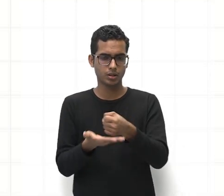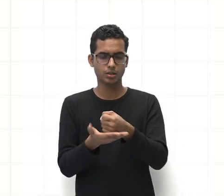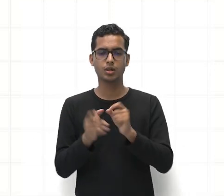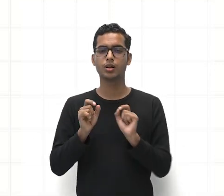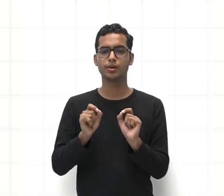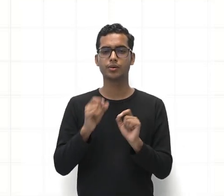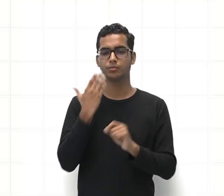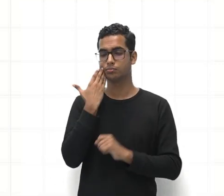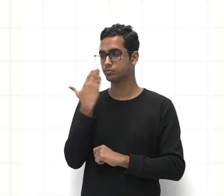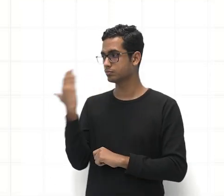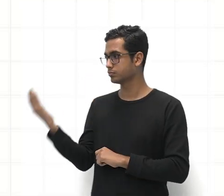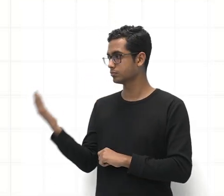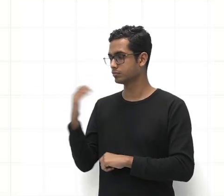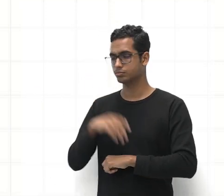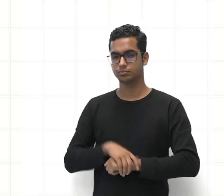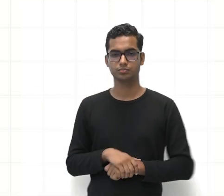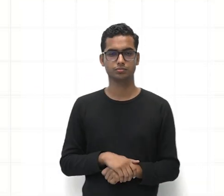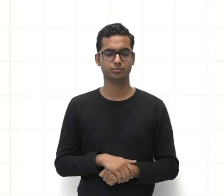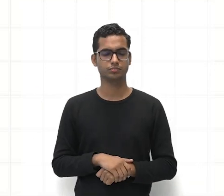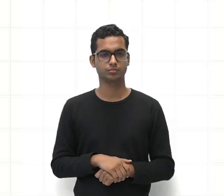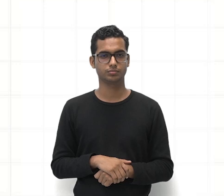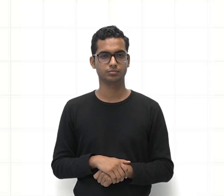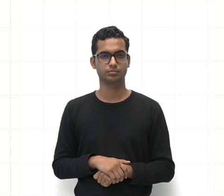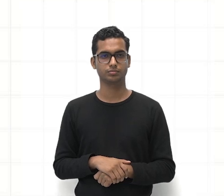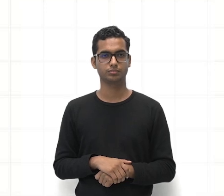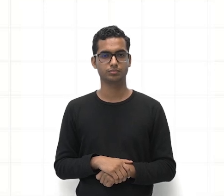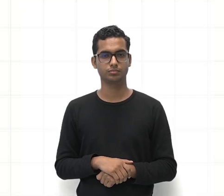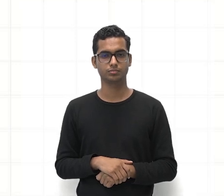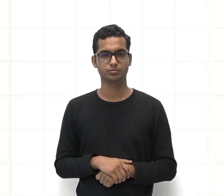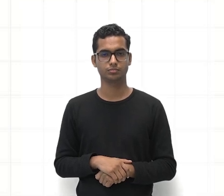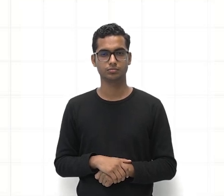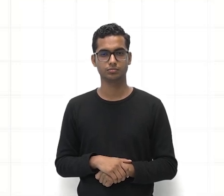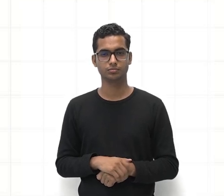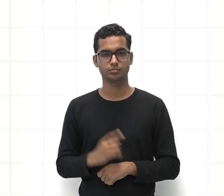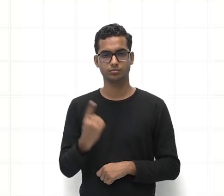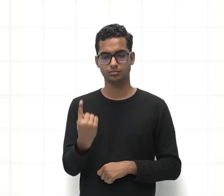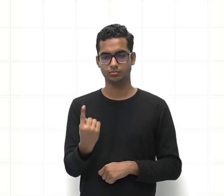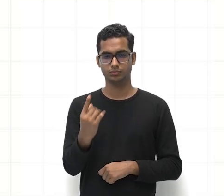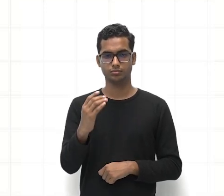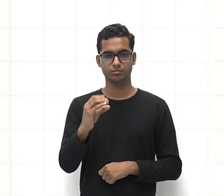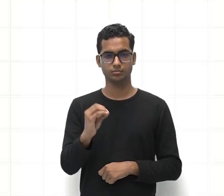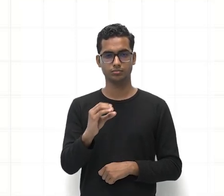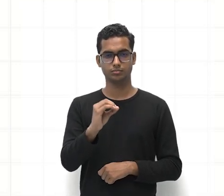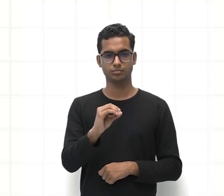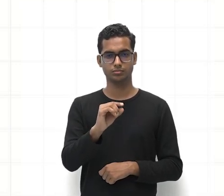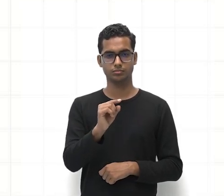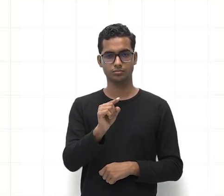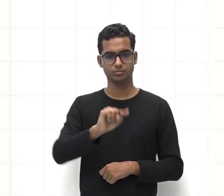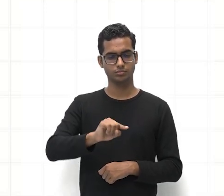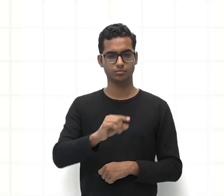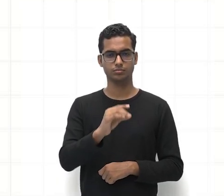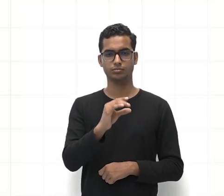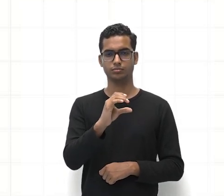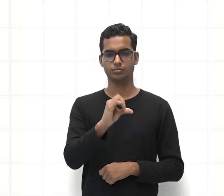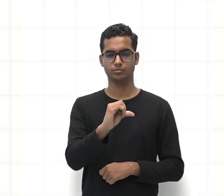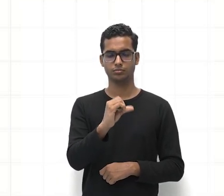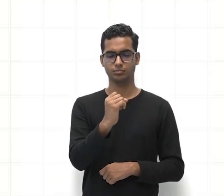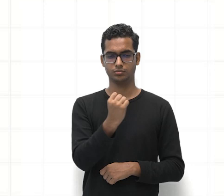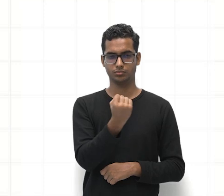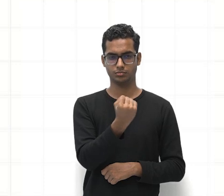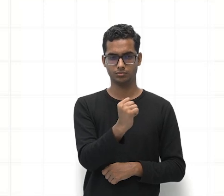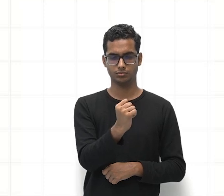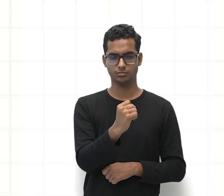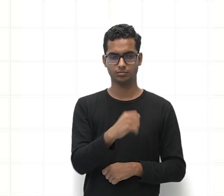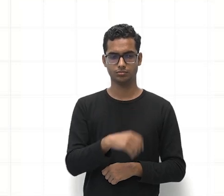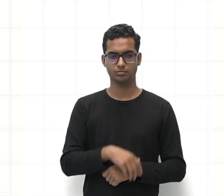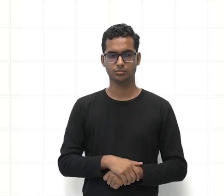É o valor do produto que nós estamos, né, trabalhando, que no caso aqui é a nossa botija de gás, cujo valor é de R$ 100,98. Então,